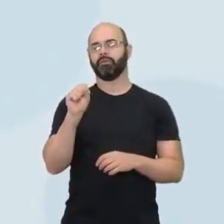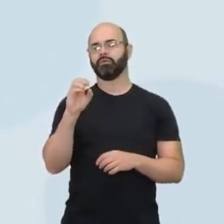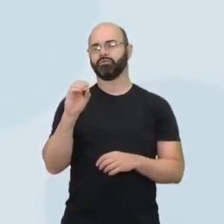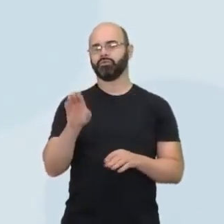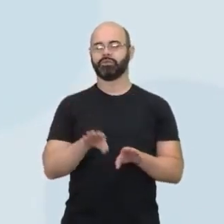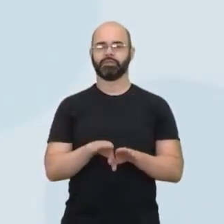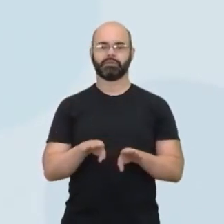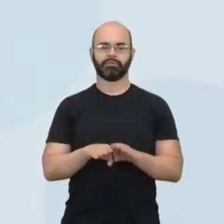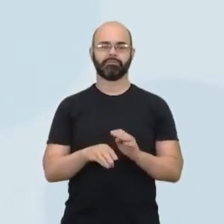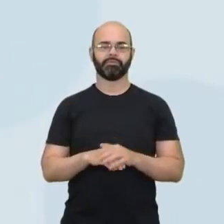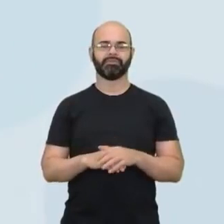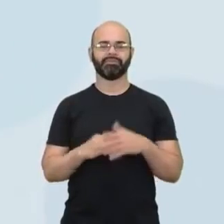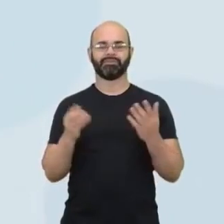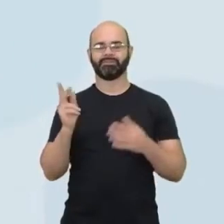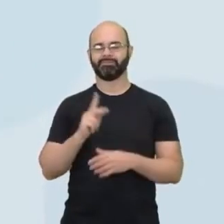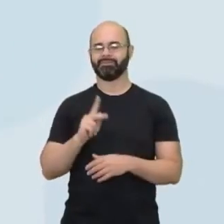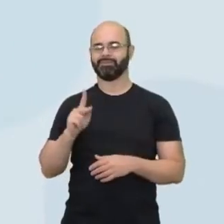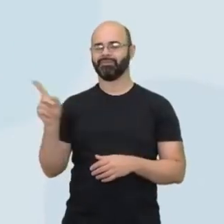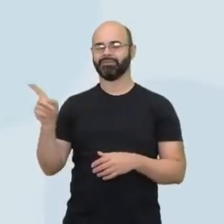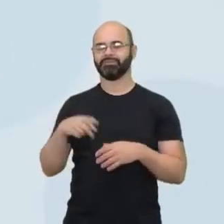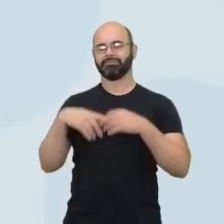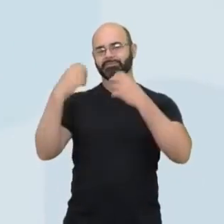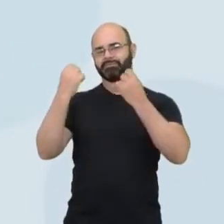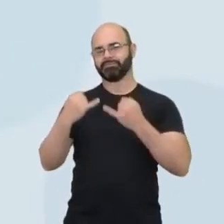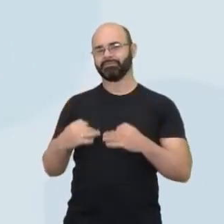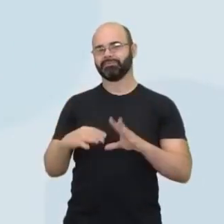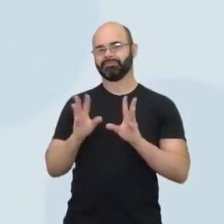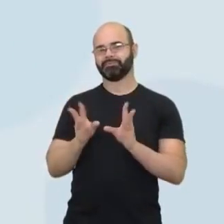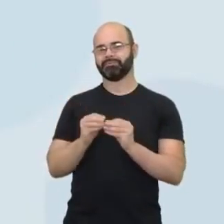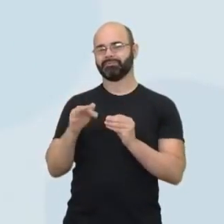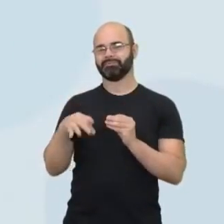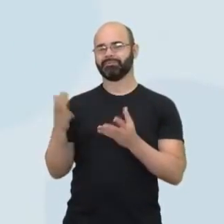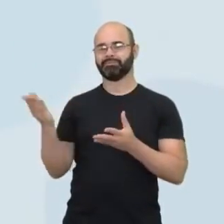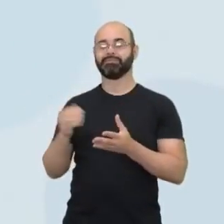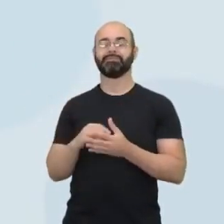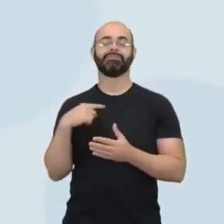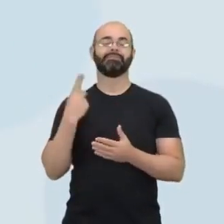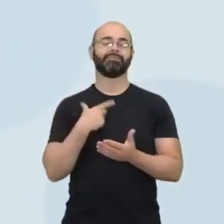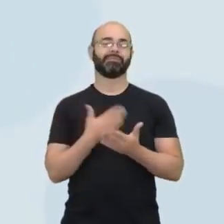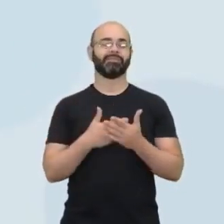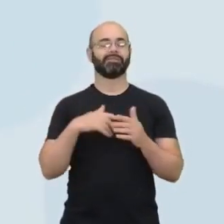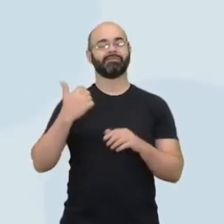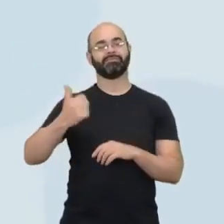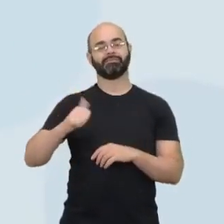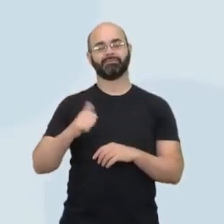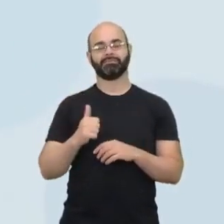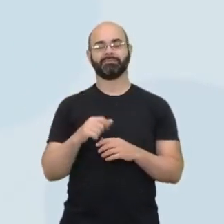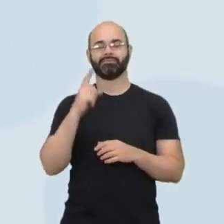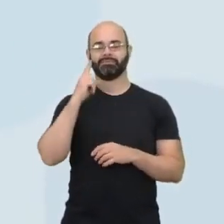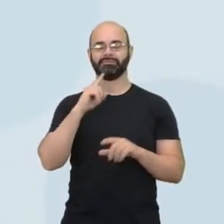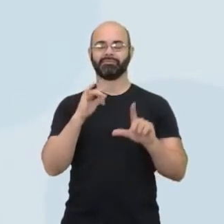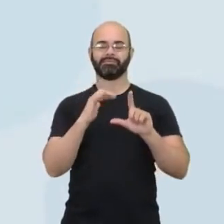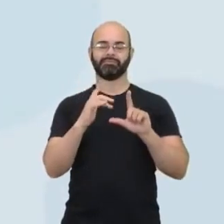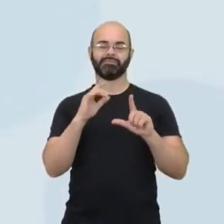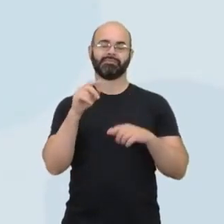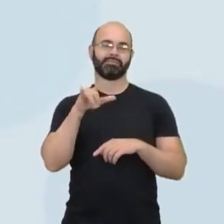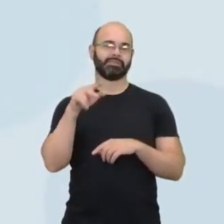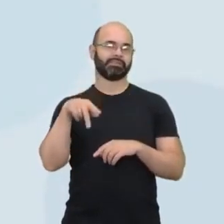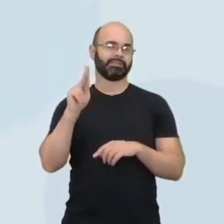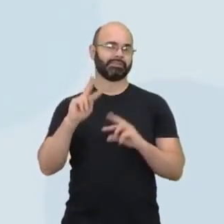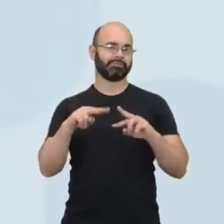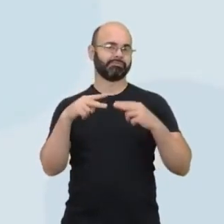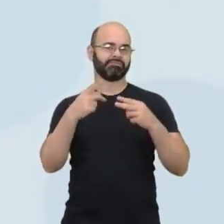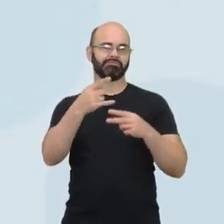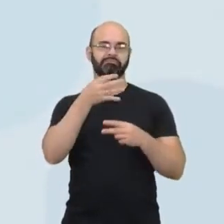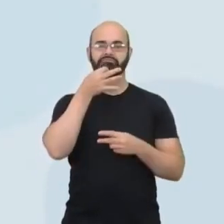e o professor Magno vai dar as considerações finais. Isso aí, avalia a nossa aula. Acesse aí pelo QR Code, pelo link, fala aí o que